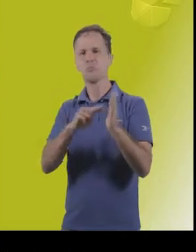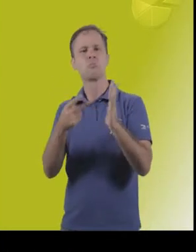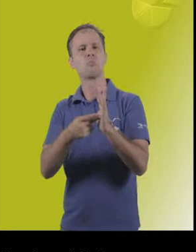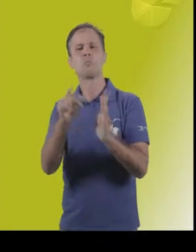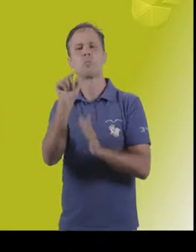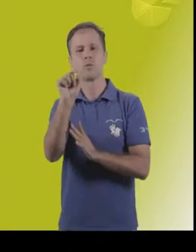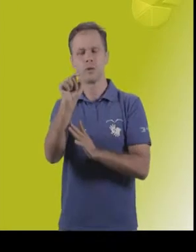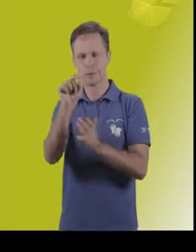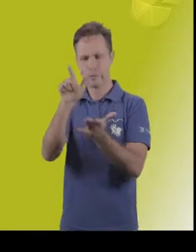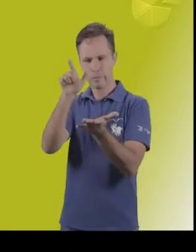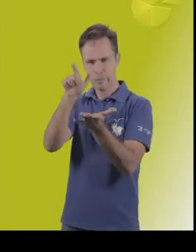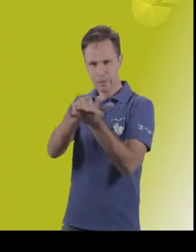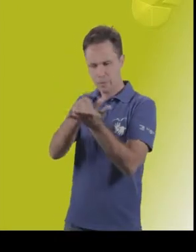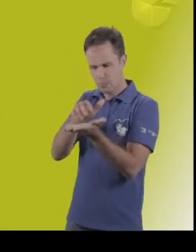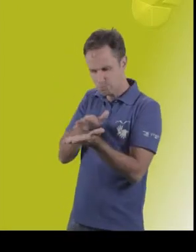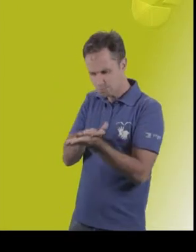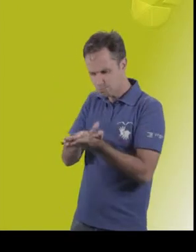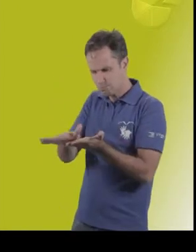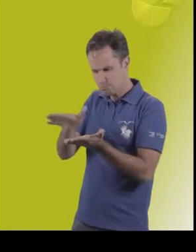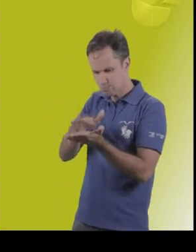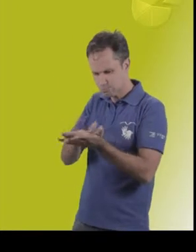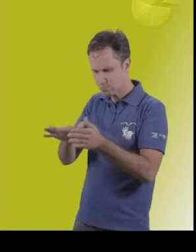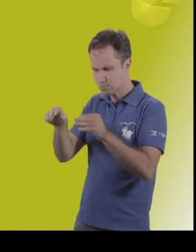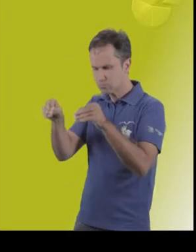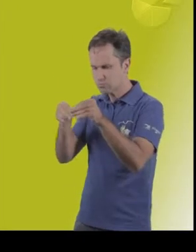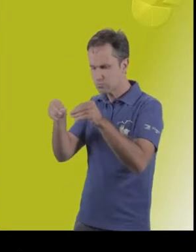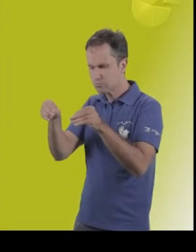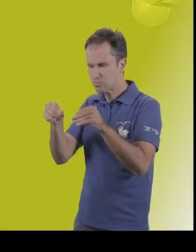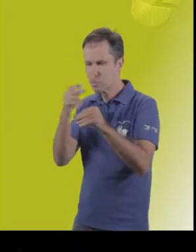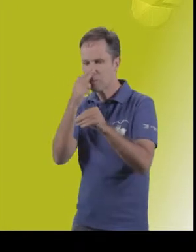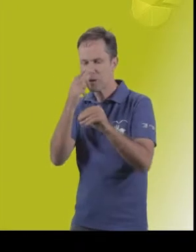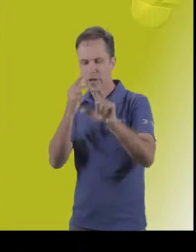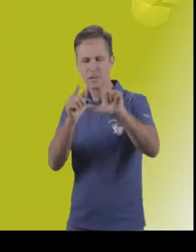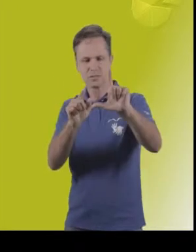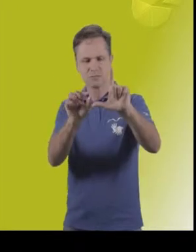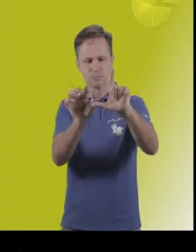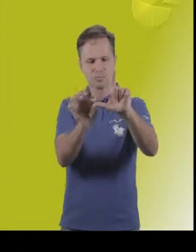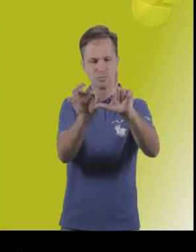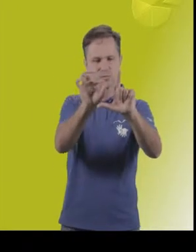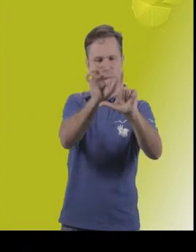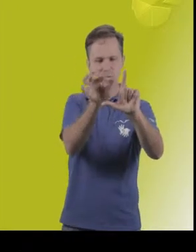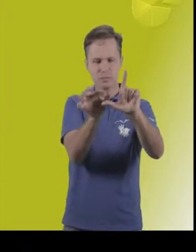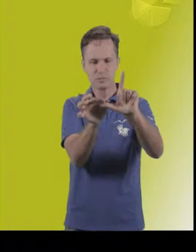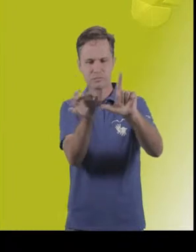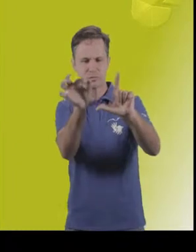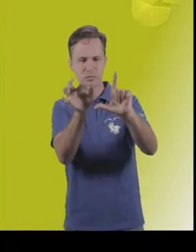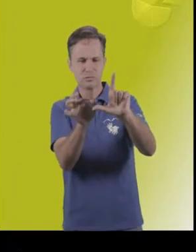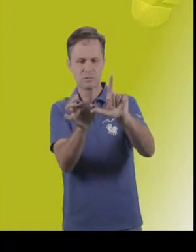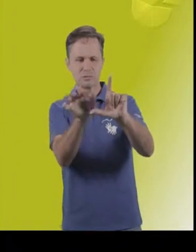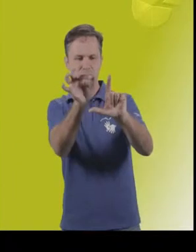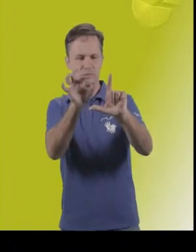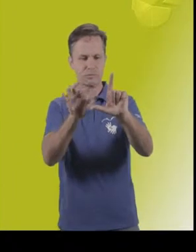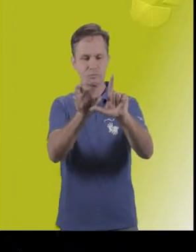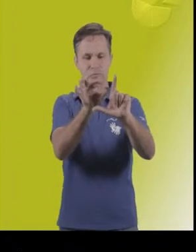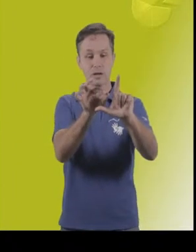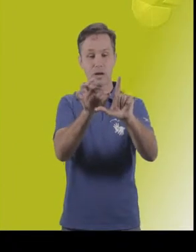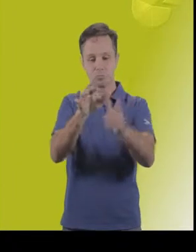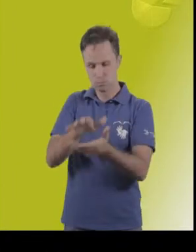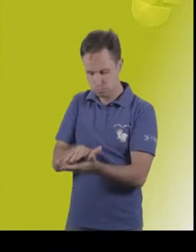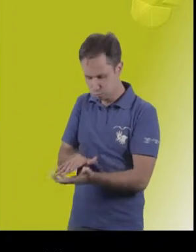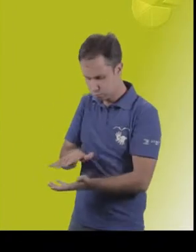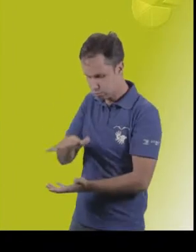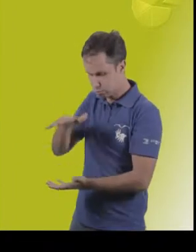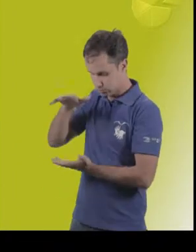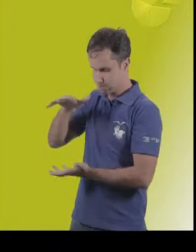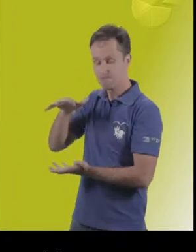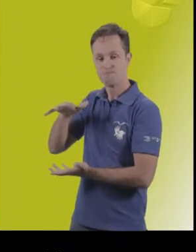padrões de azulejaria impressas em papel jornal, e essas impressões nós devolvemos elas para a